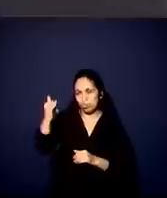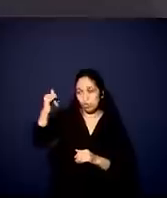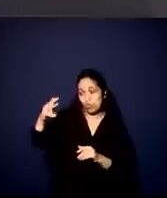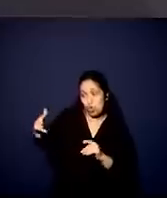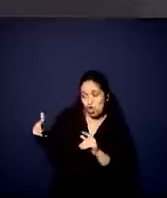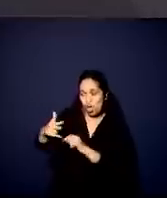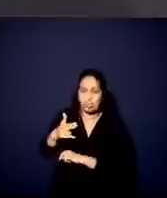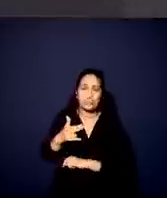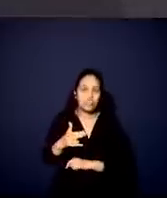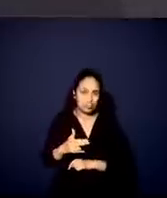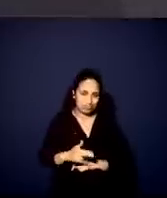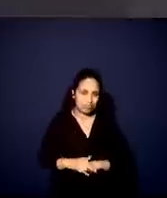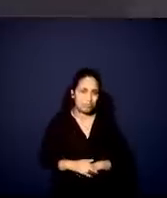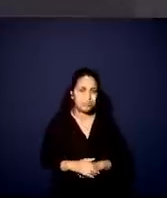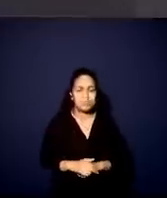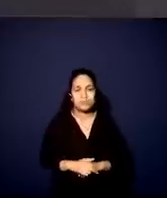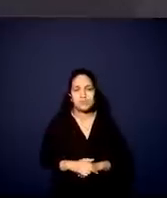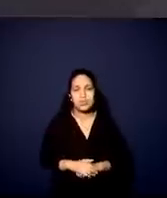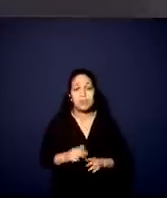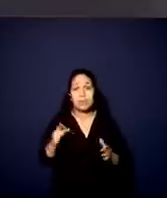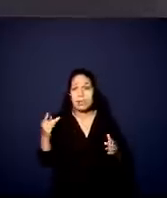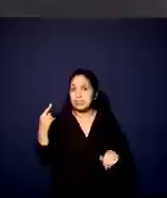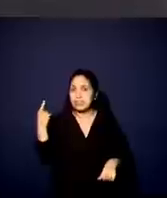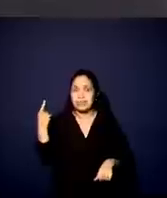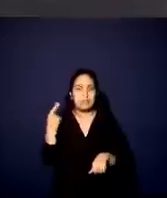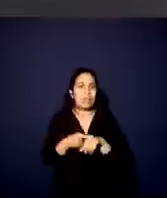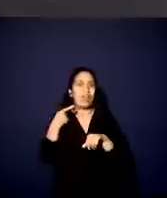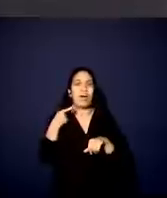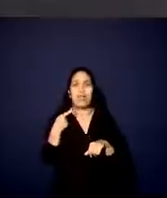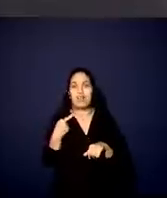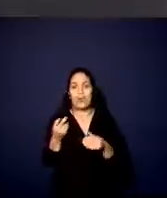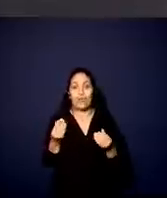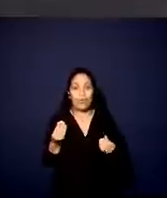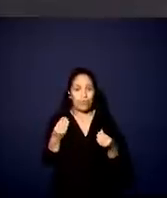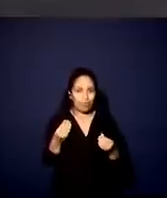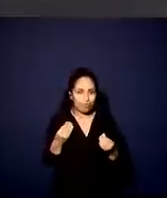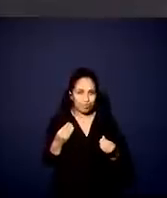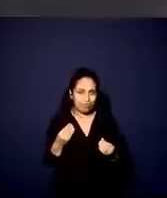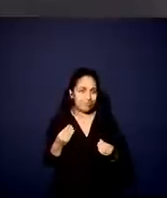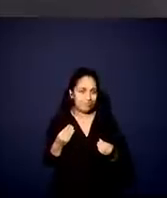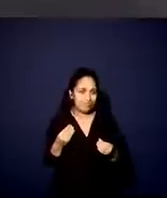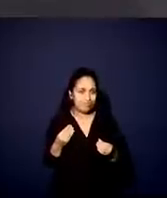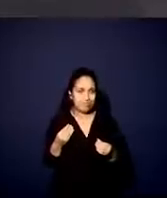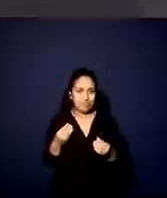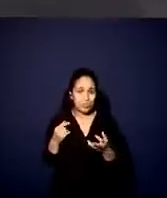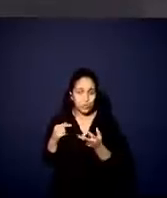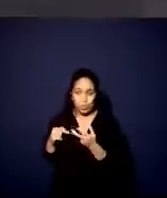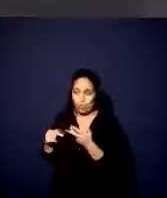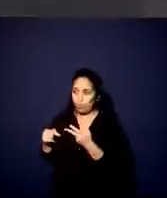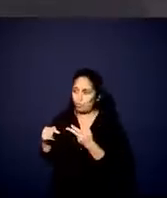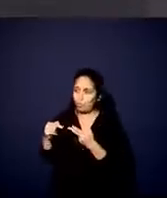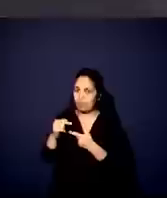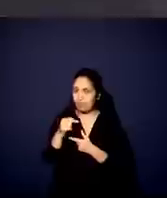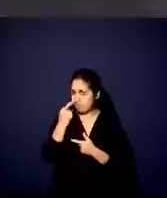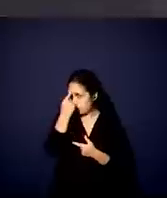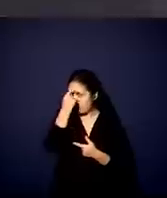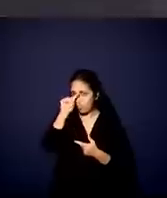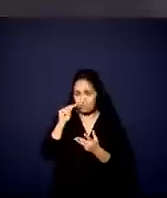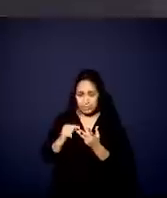cedo a questão é o time como é que a gente consegue dirigir todas essas incertezas